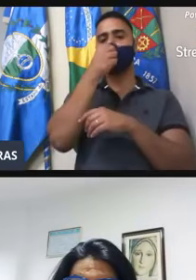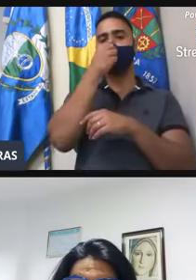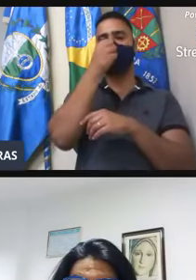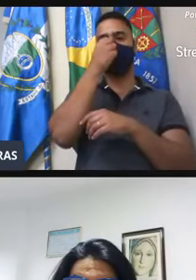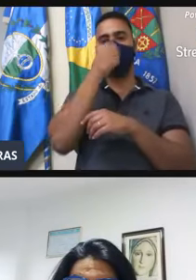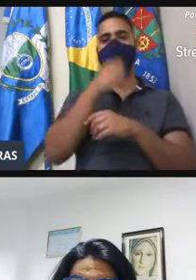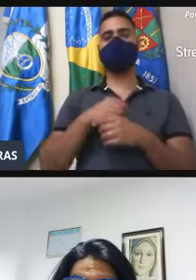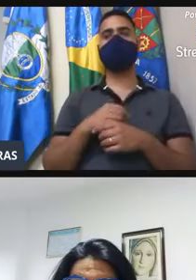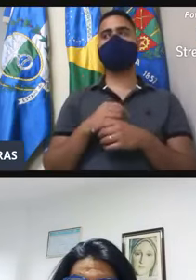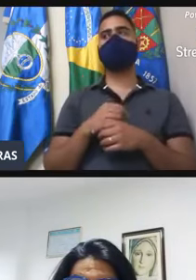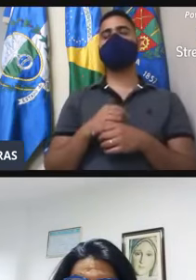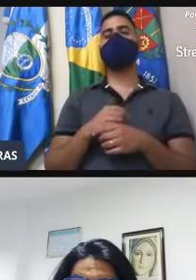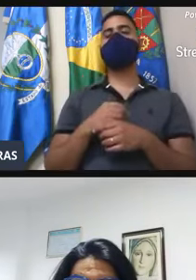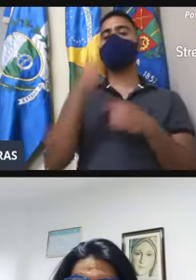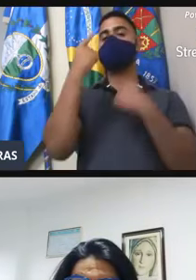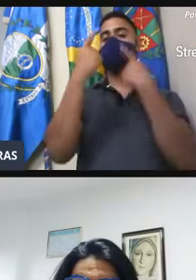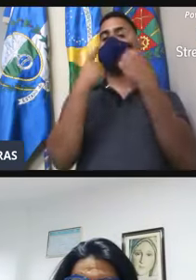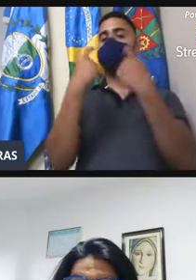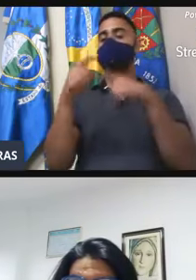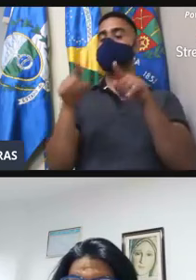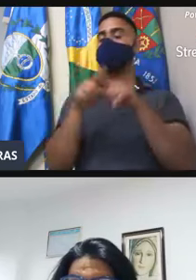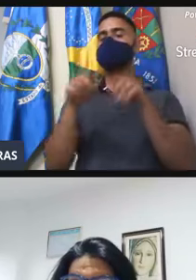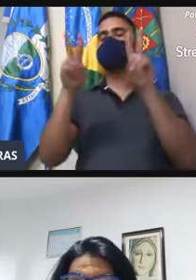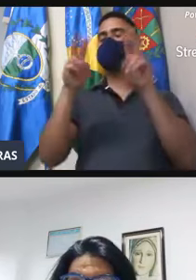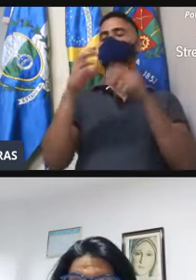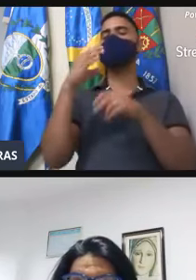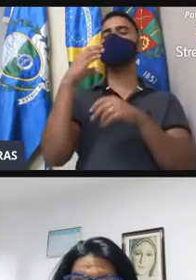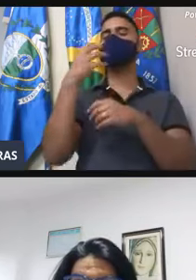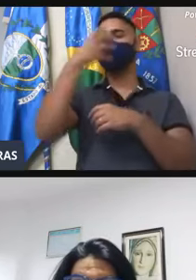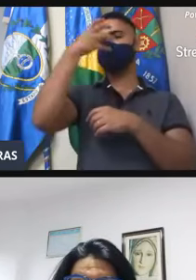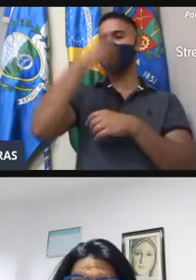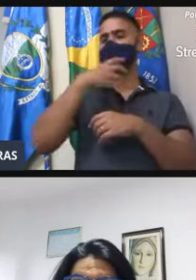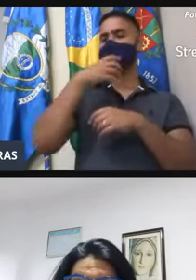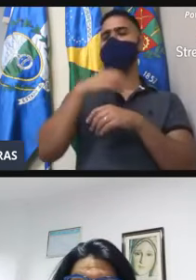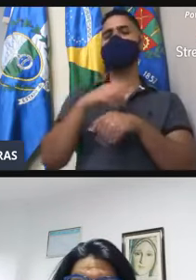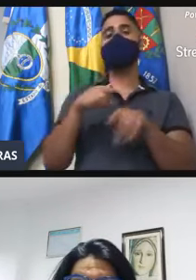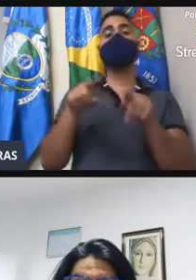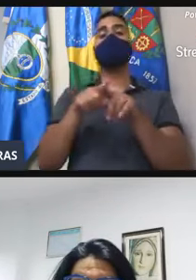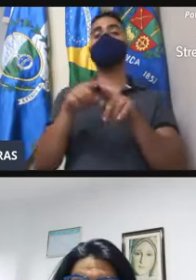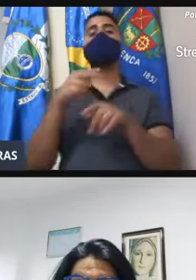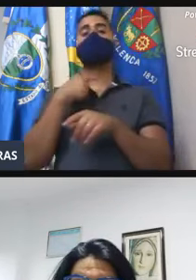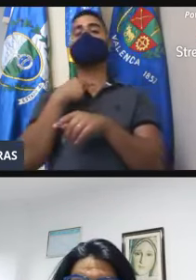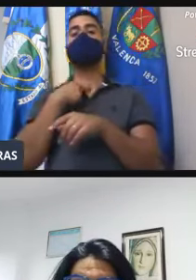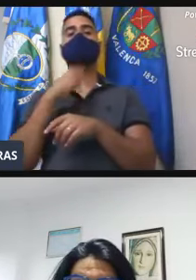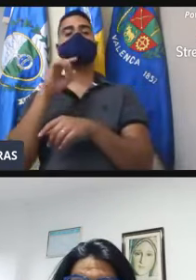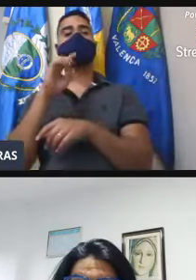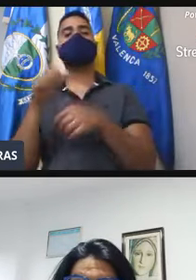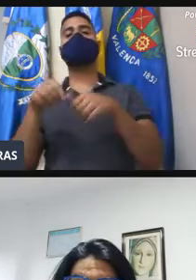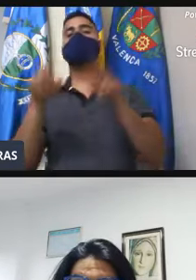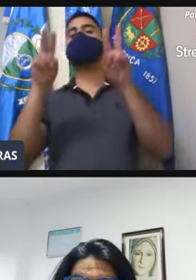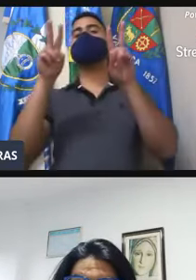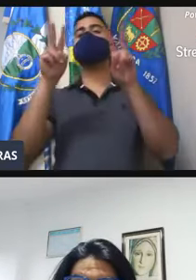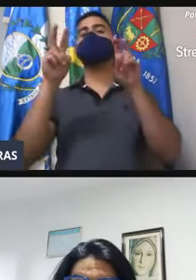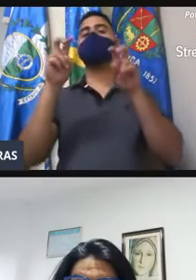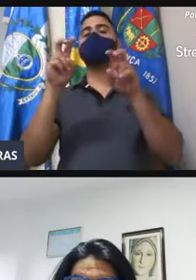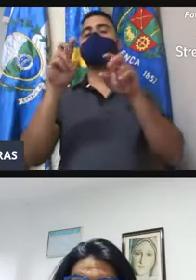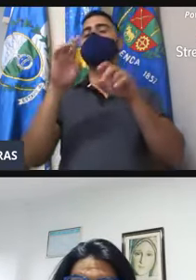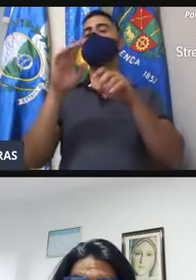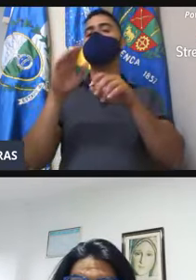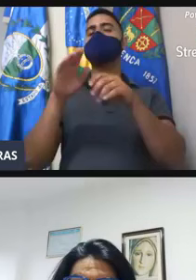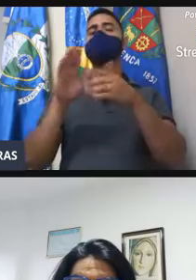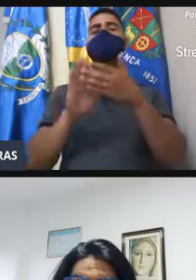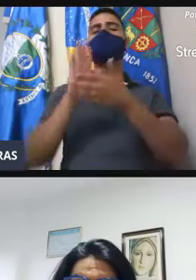muito sério, isso aí é um assunto que não pode somente ficar como tema de